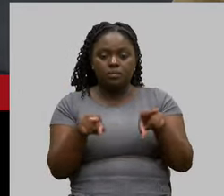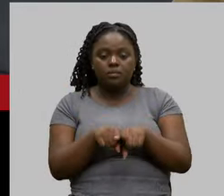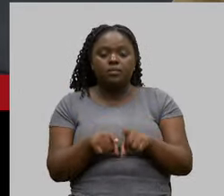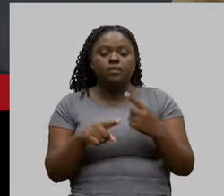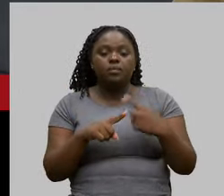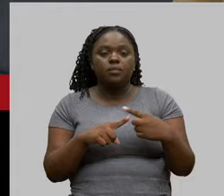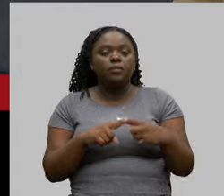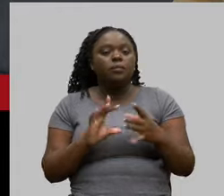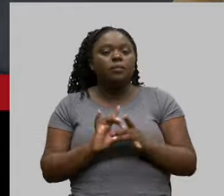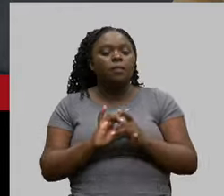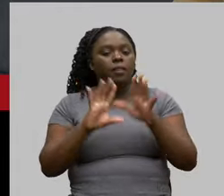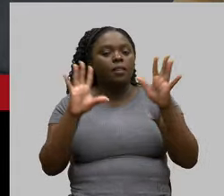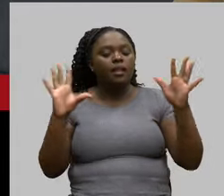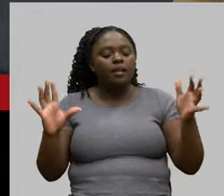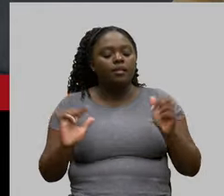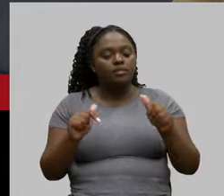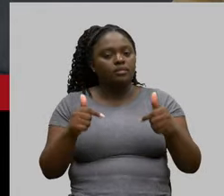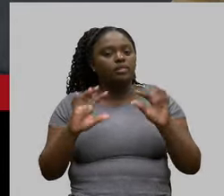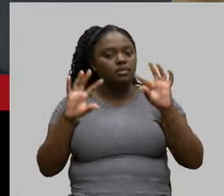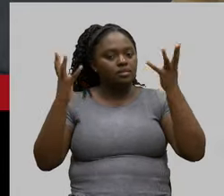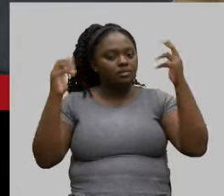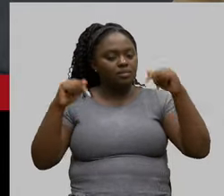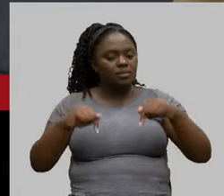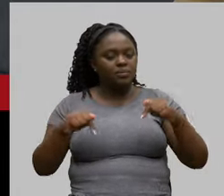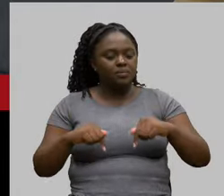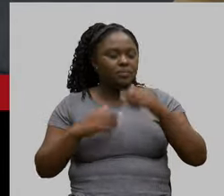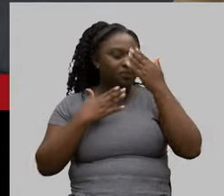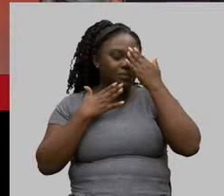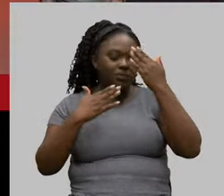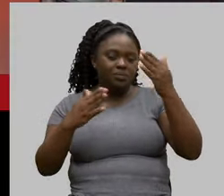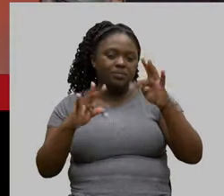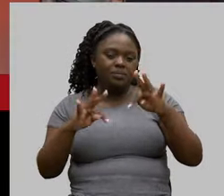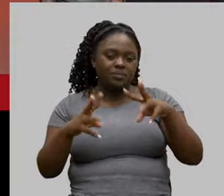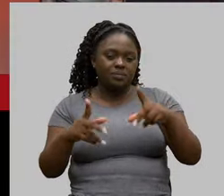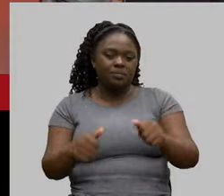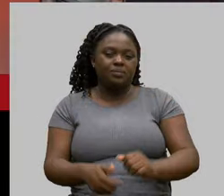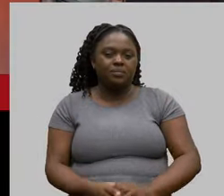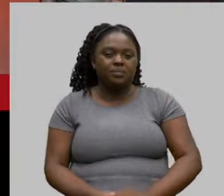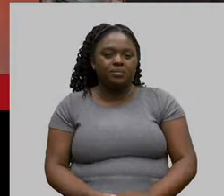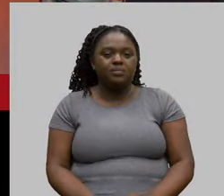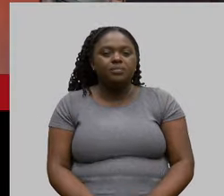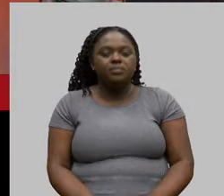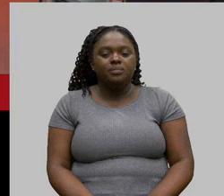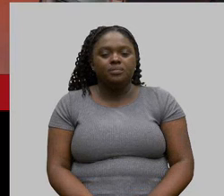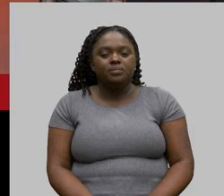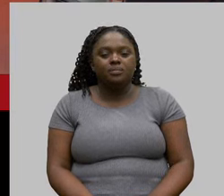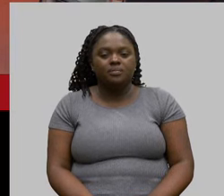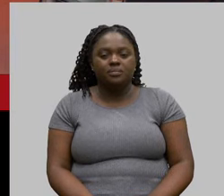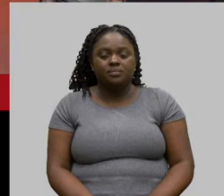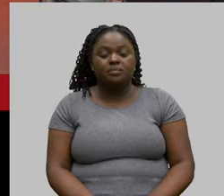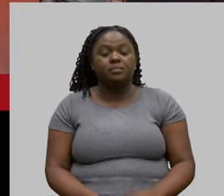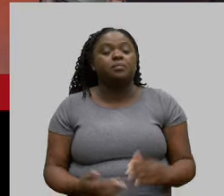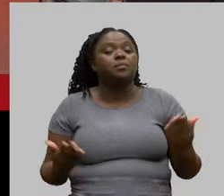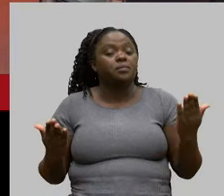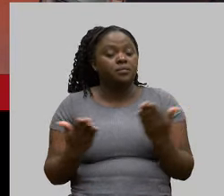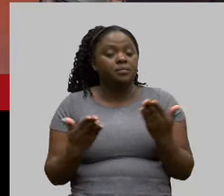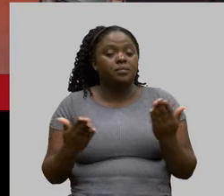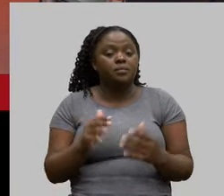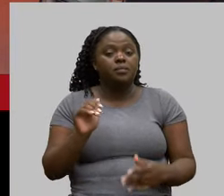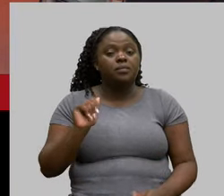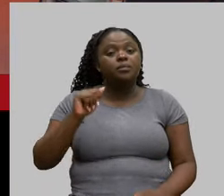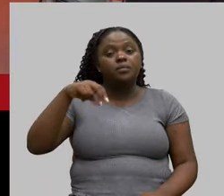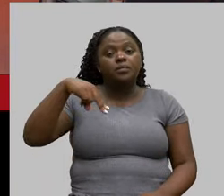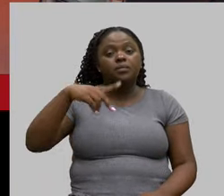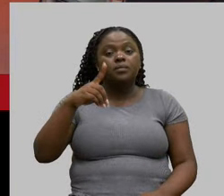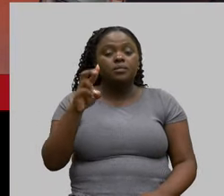proporcionado realizar esse evento aqui M Obrigado a todos com a palavra André de Freitas Martins